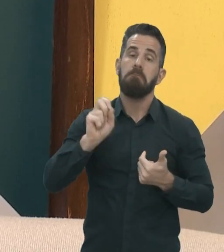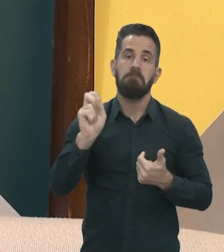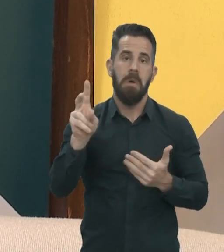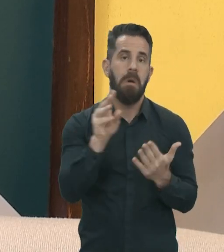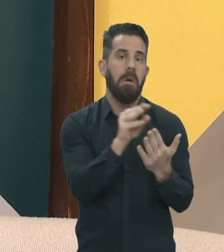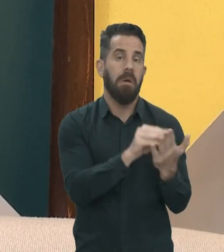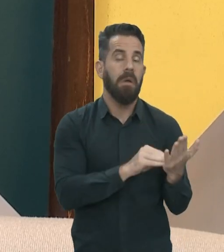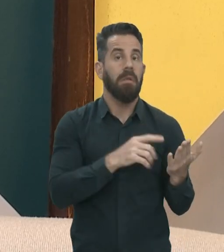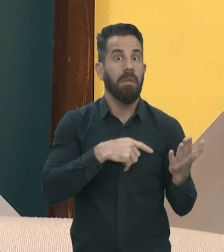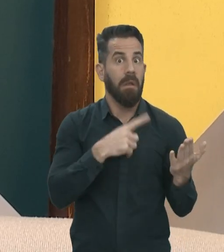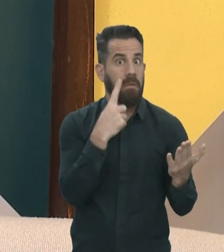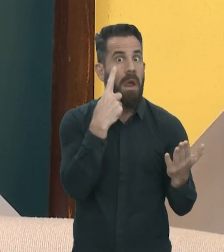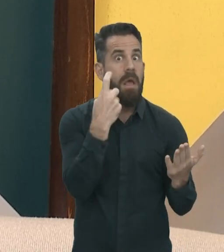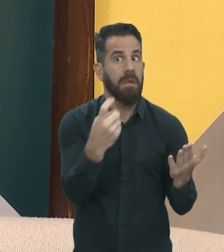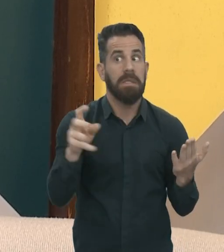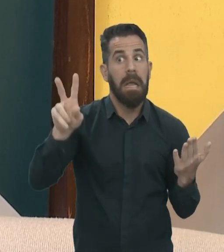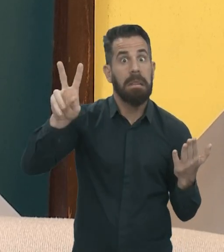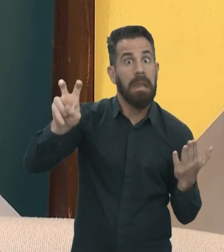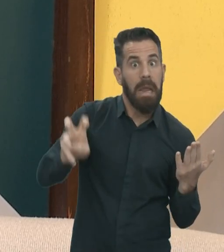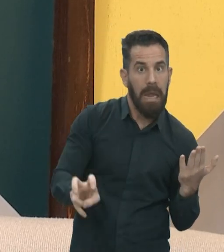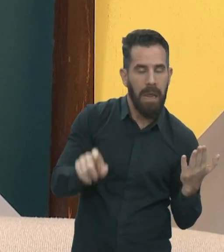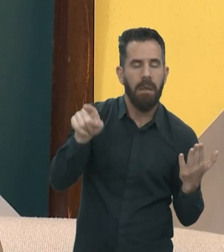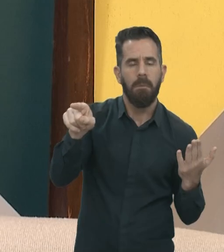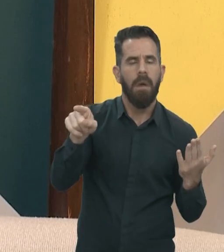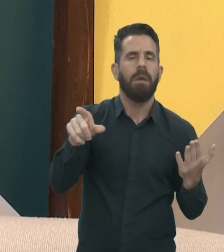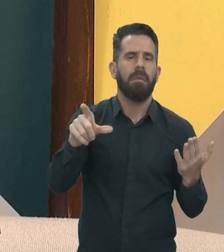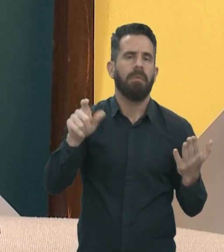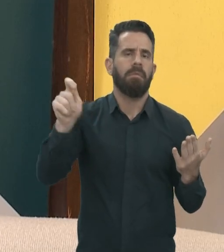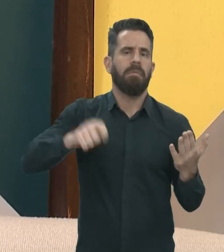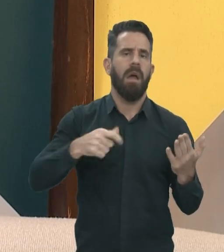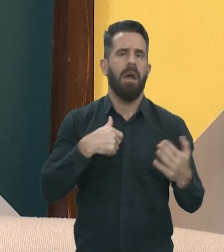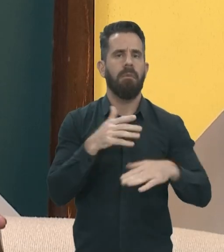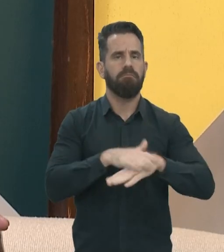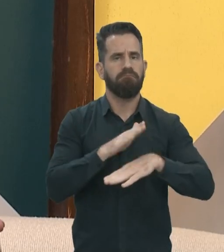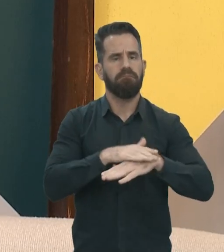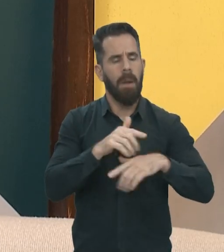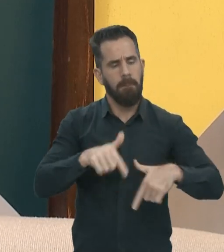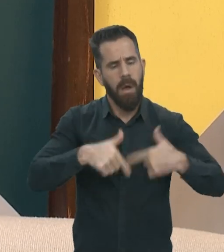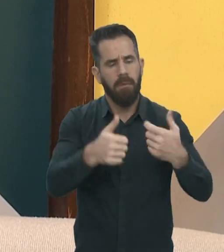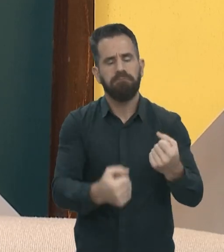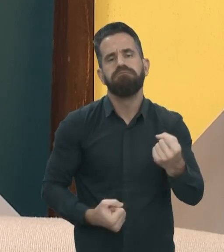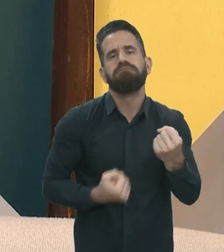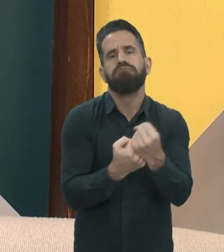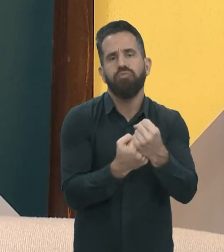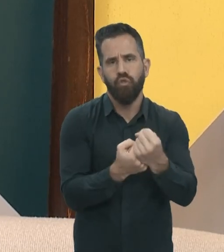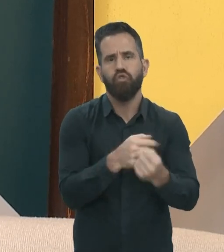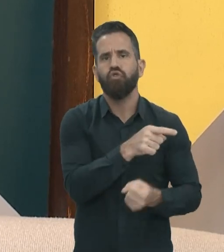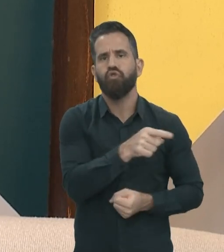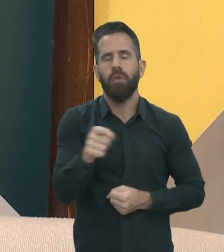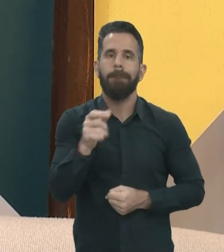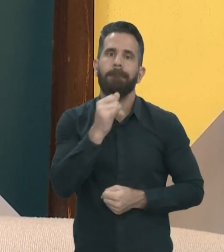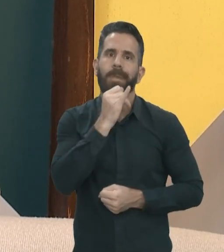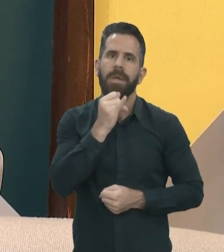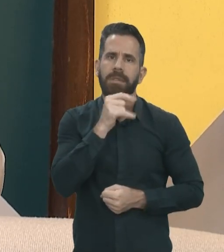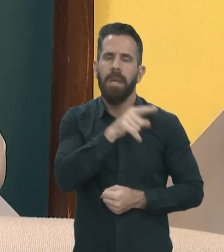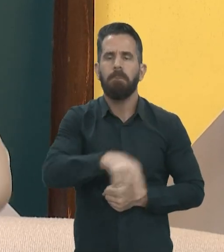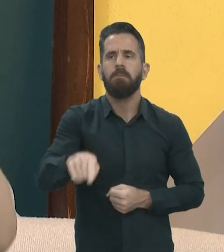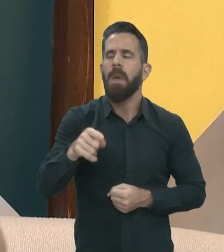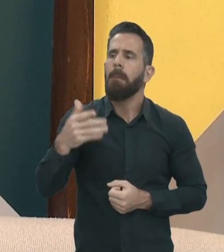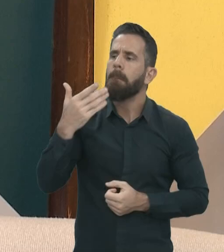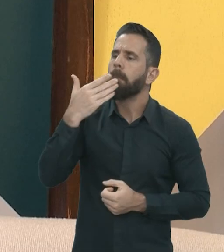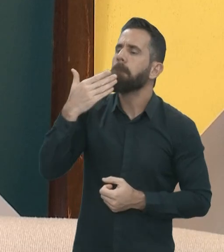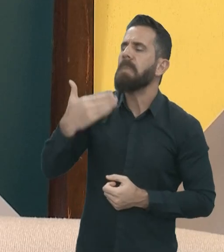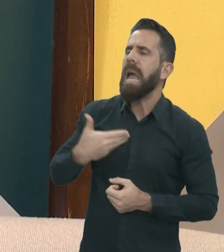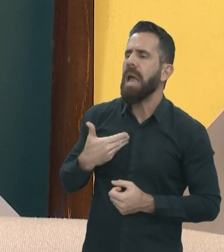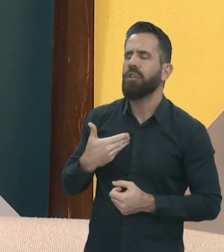interessantes, assim, desde o ponto de vista de fortalecimento das ações de cultura por mais disponibilização de bolsas, que poderiam ser feitas bolsas